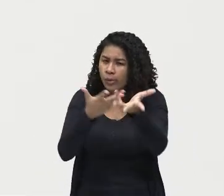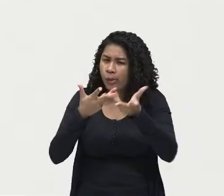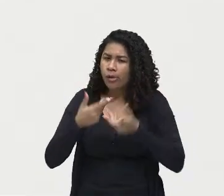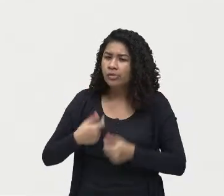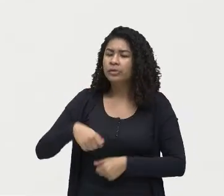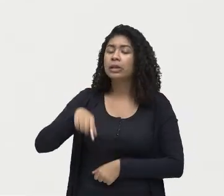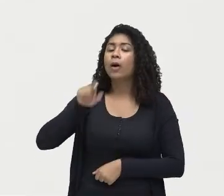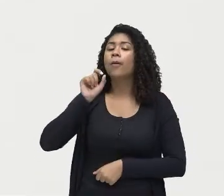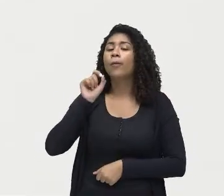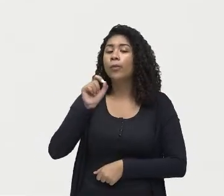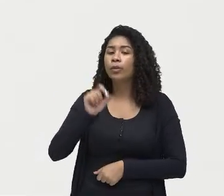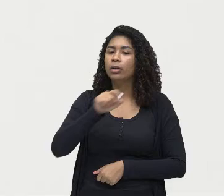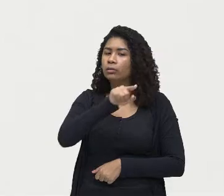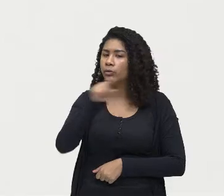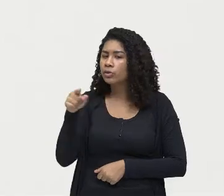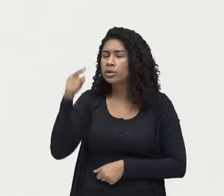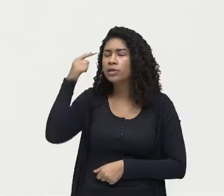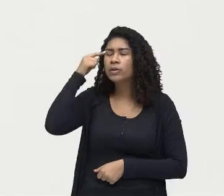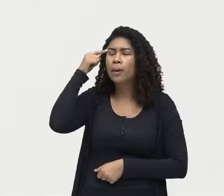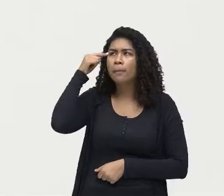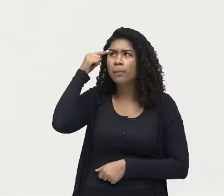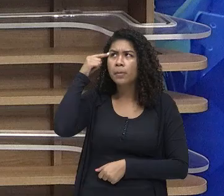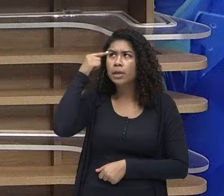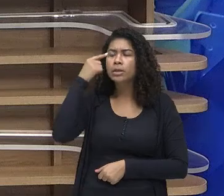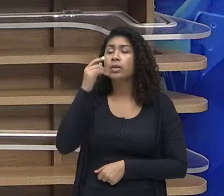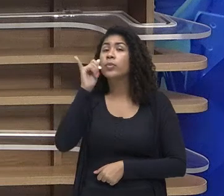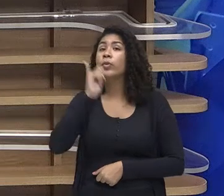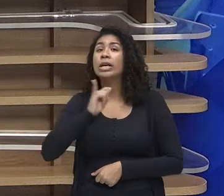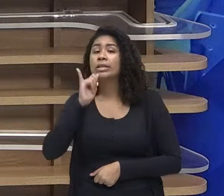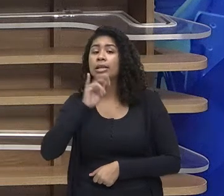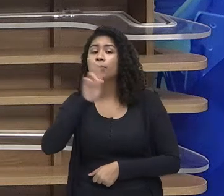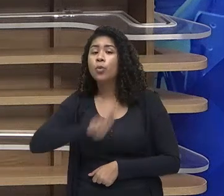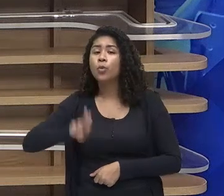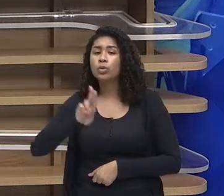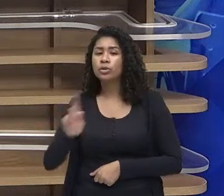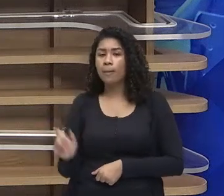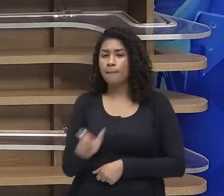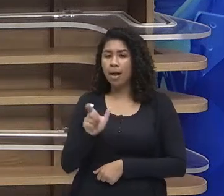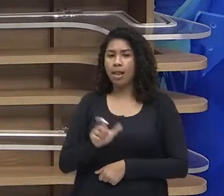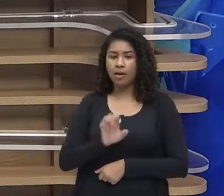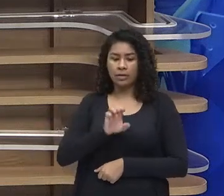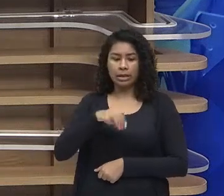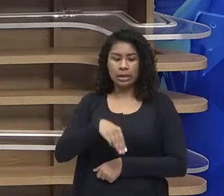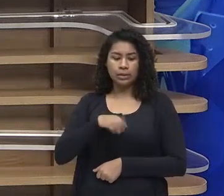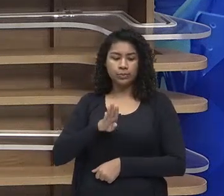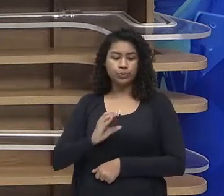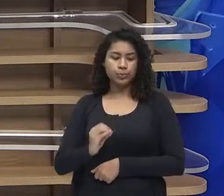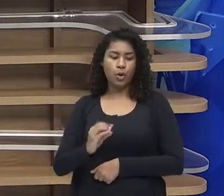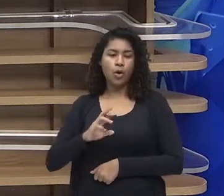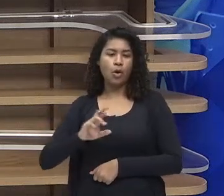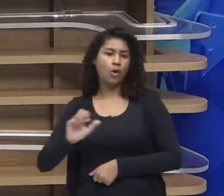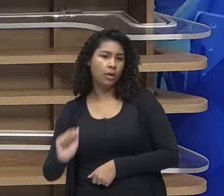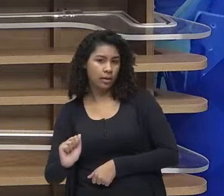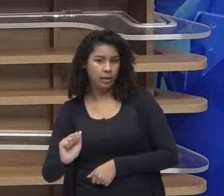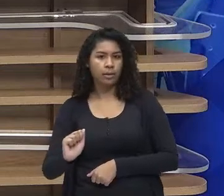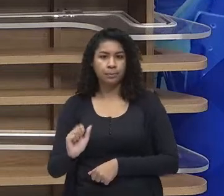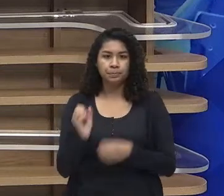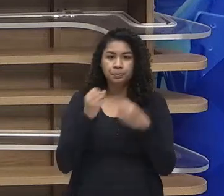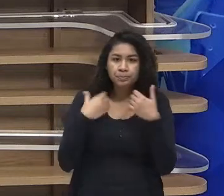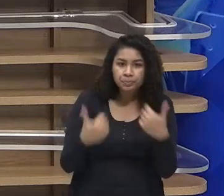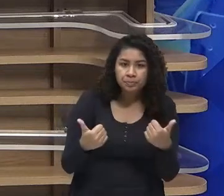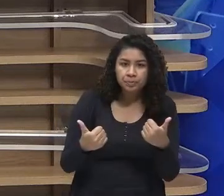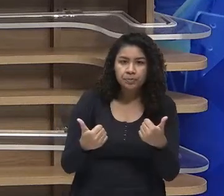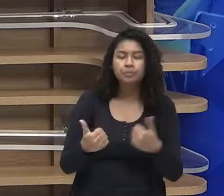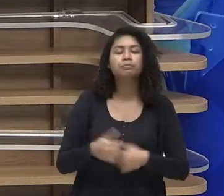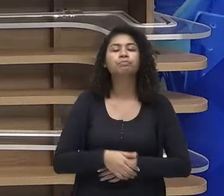é pensar o seguinte: pense um exemplo com o embora, por exemplo, ou com o mesmo, ou ainda que também, o